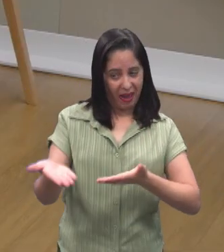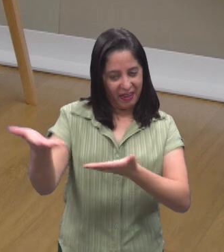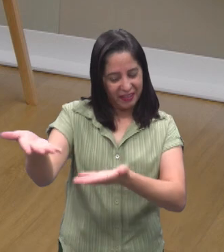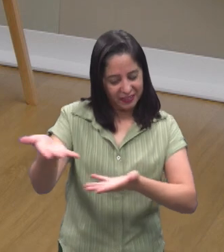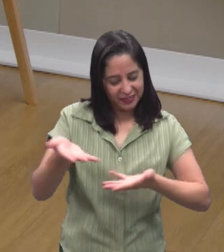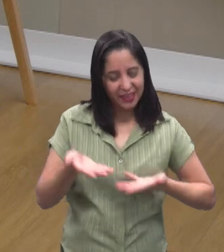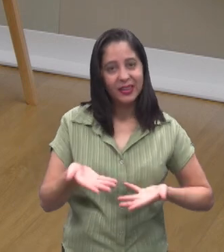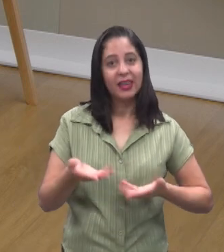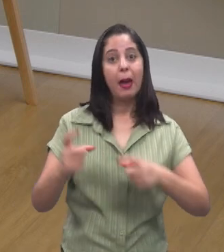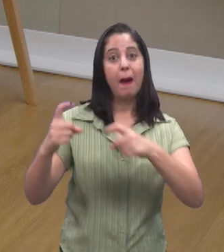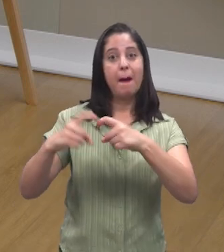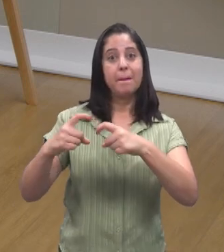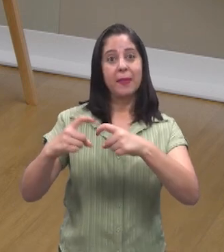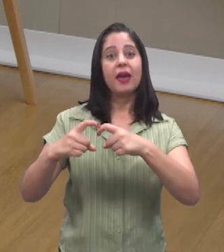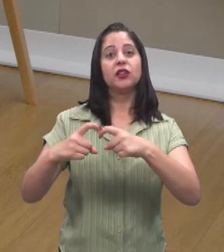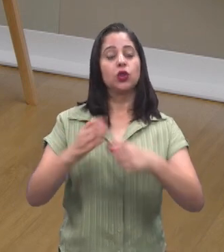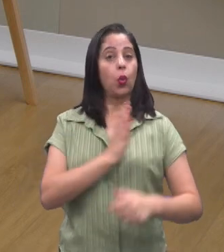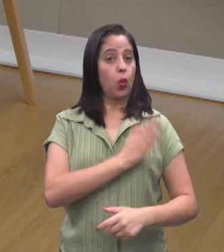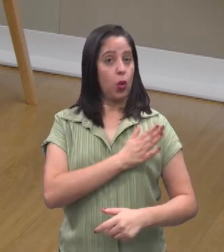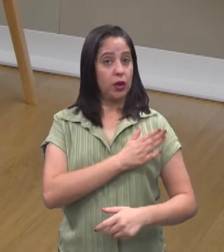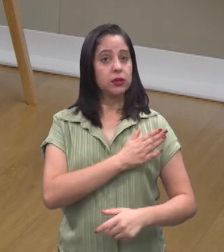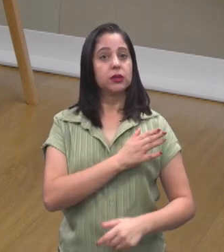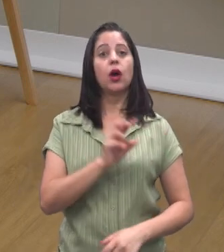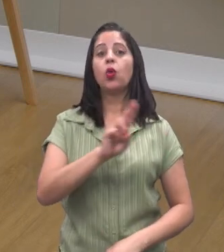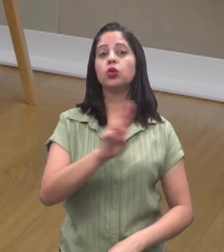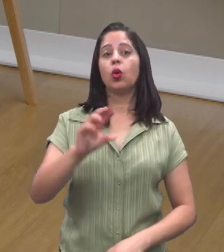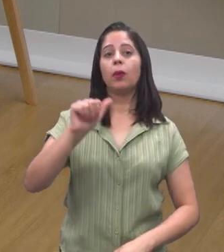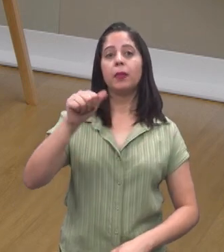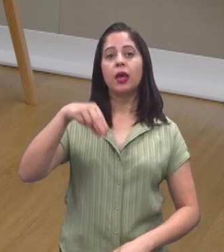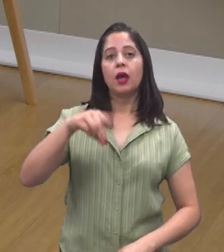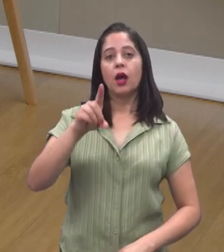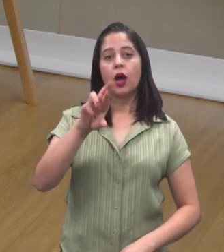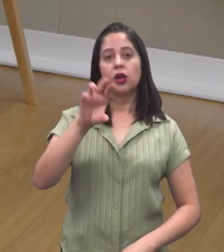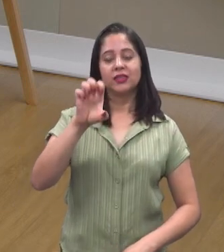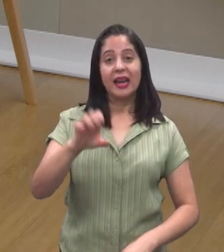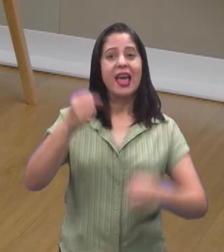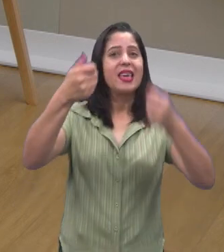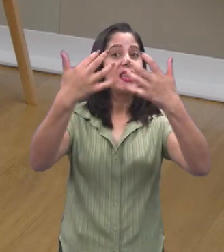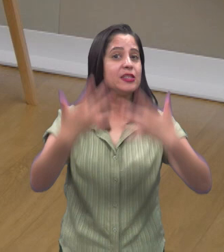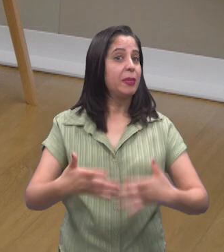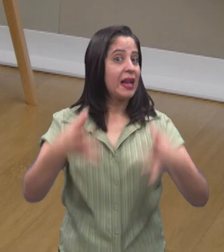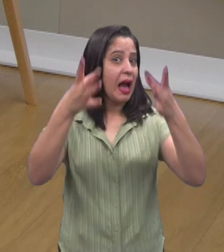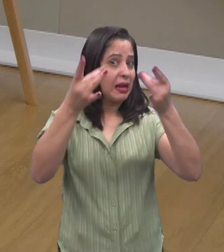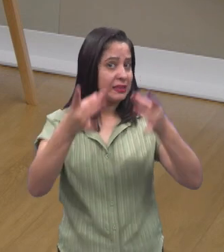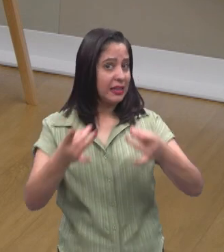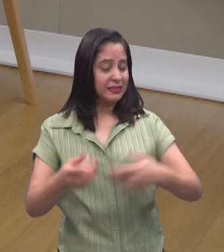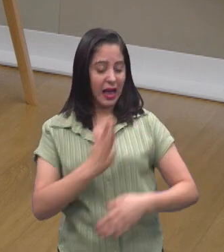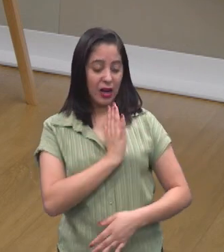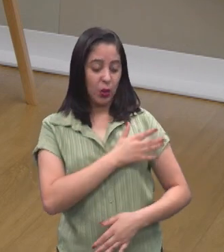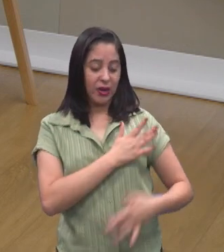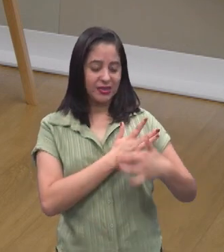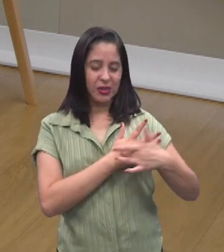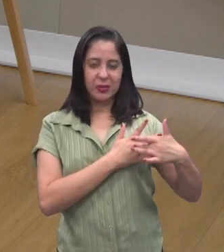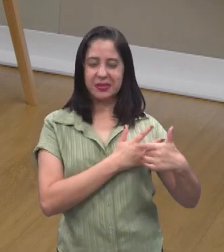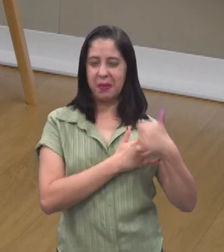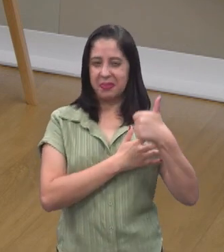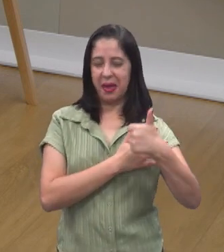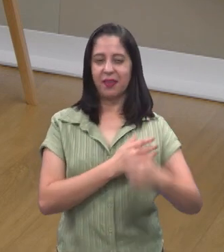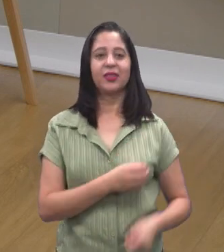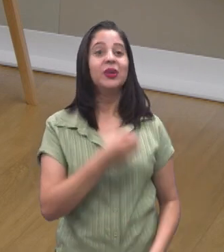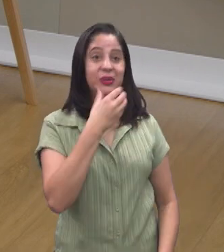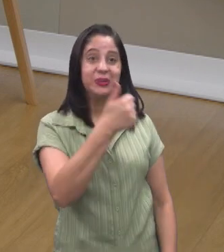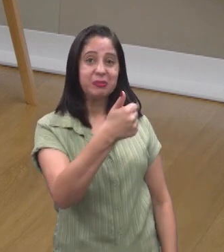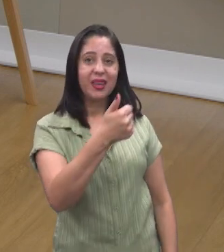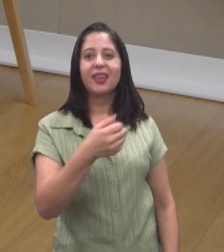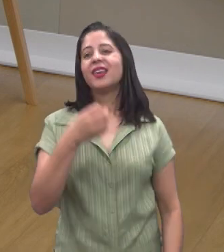o cardiologista André Brito, que vai nos explicar tudo sobre a saúde do coração. Tudo bem, doutor André? Olá, tudo